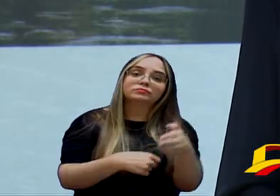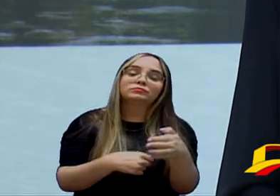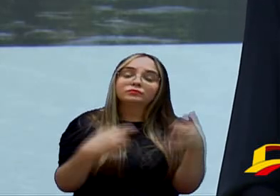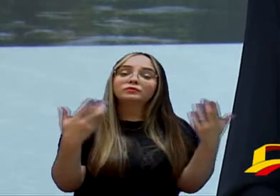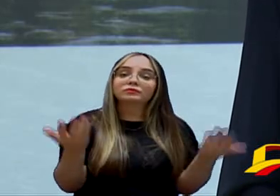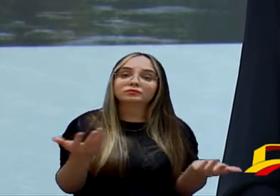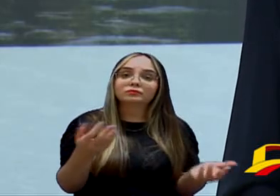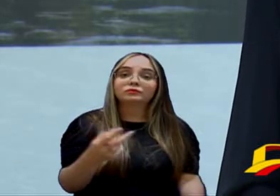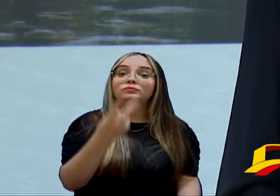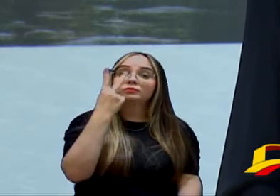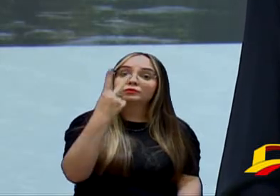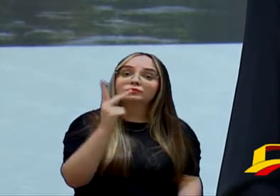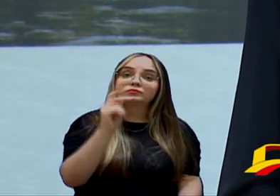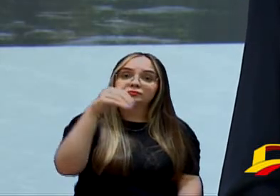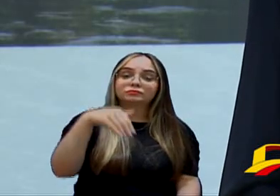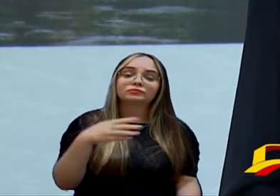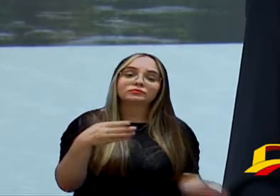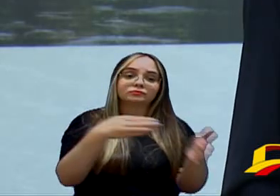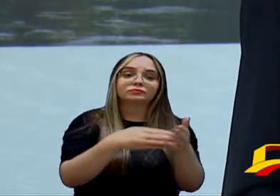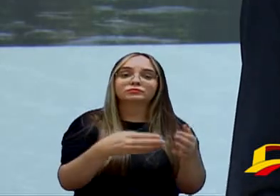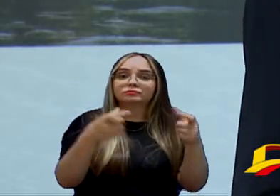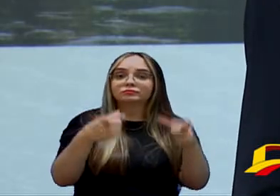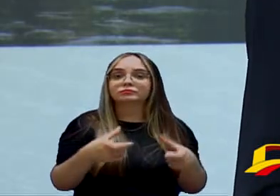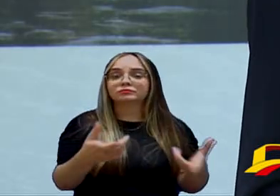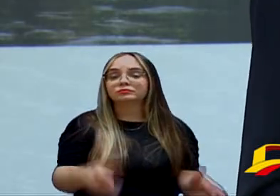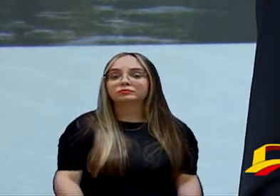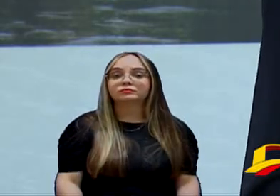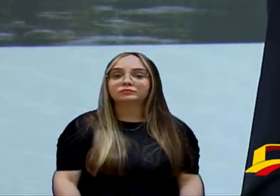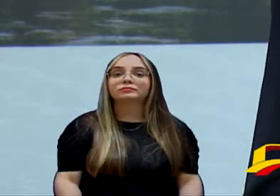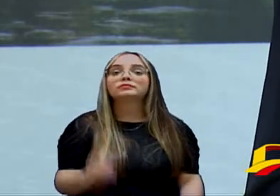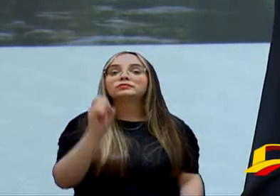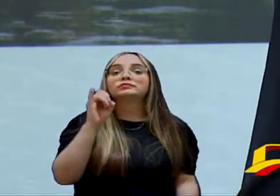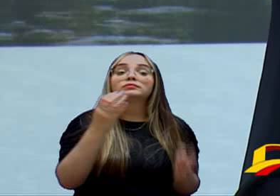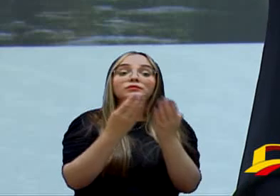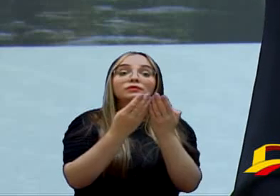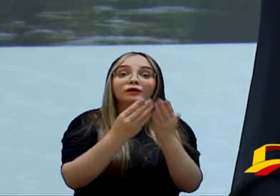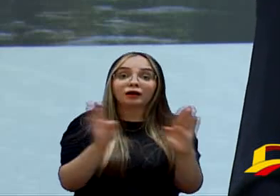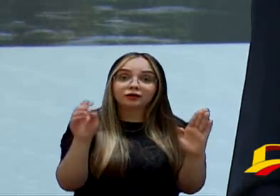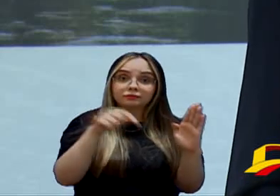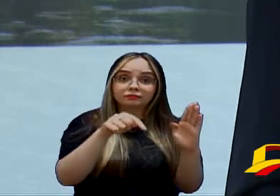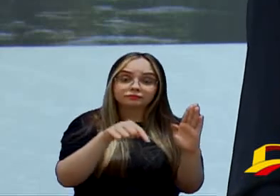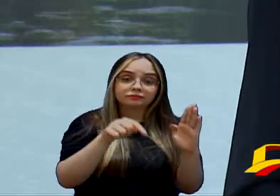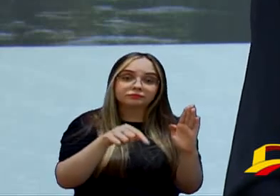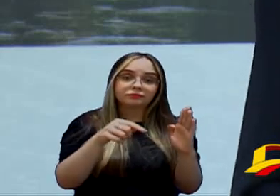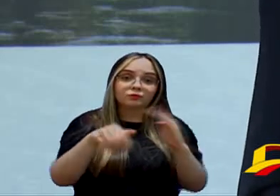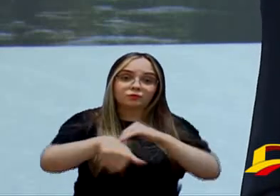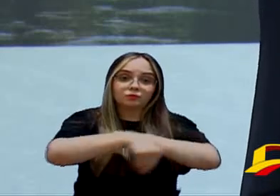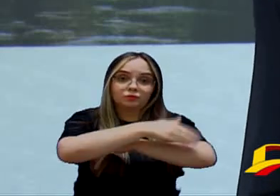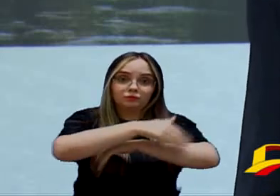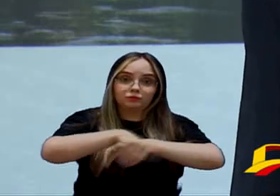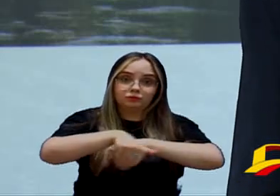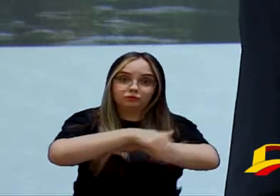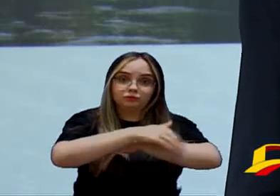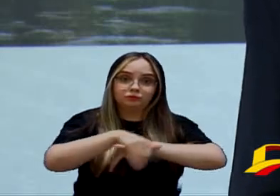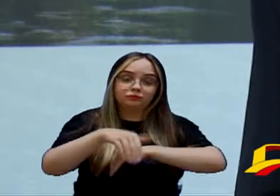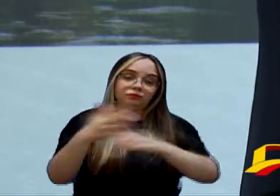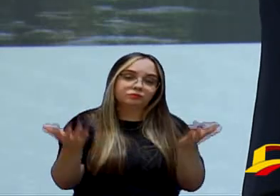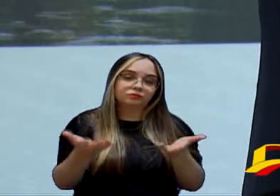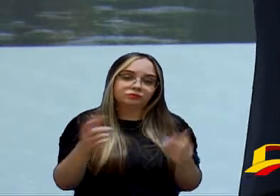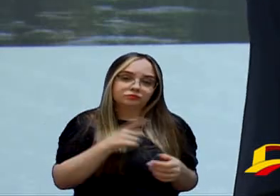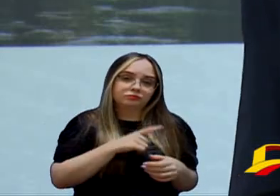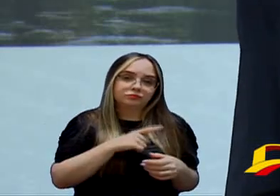quase 2 Km para chegar se abrisse ali numa das dois só tem